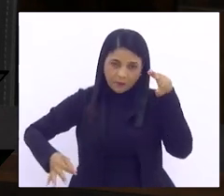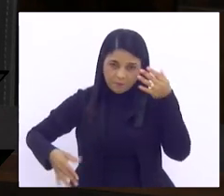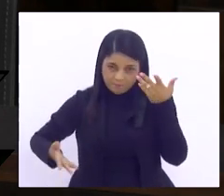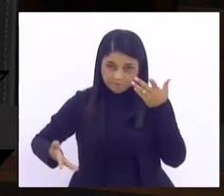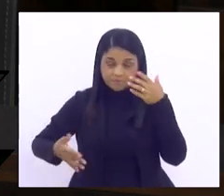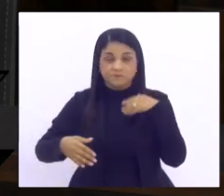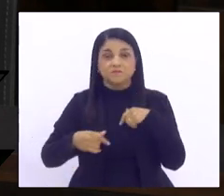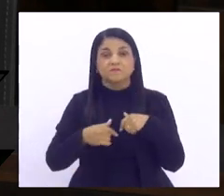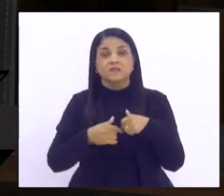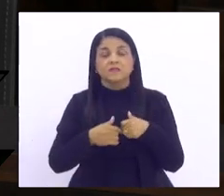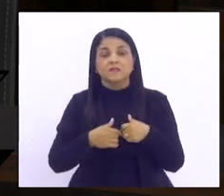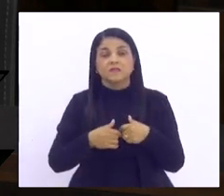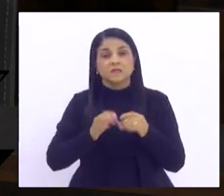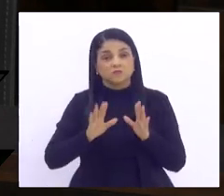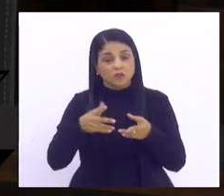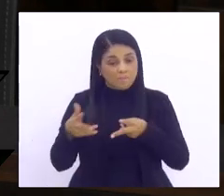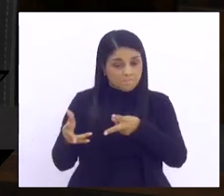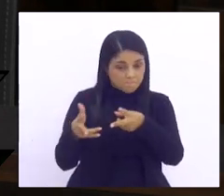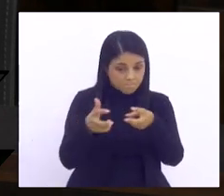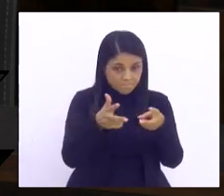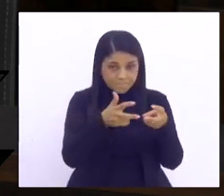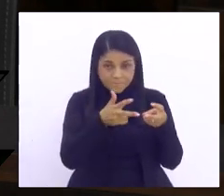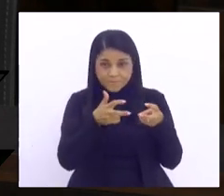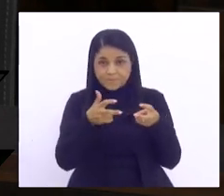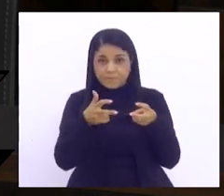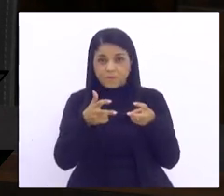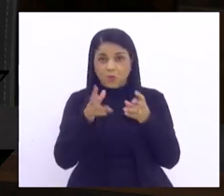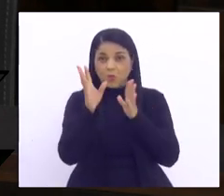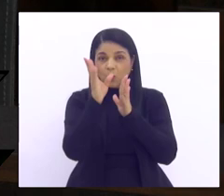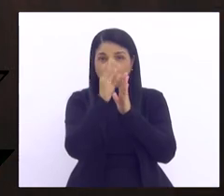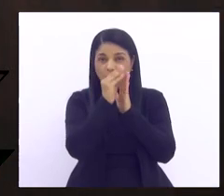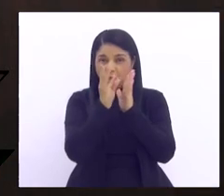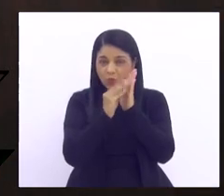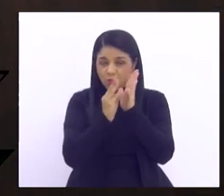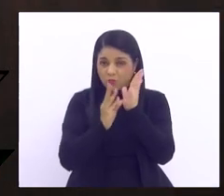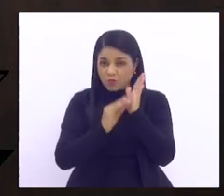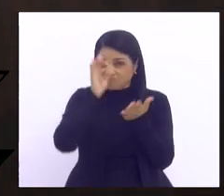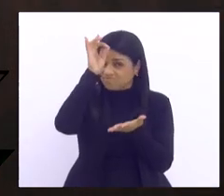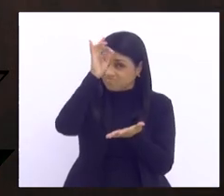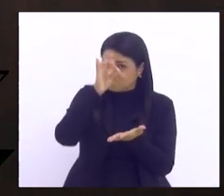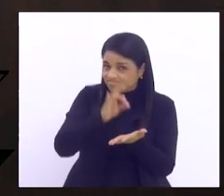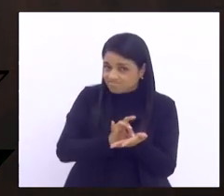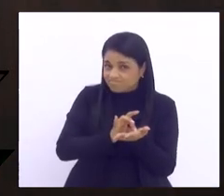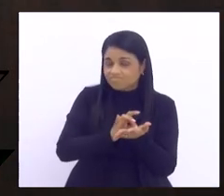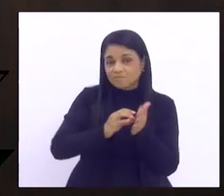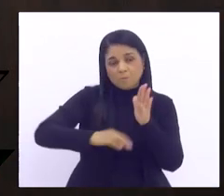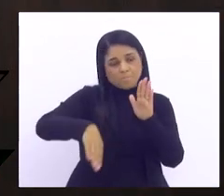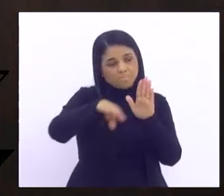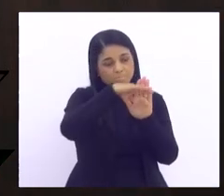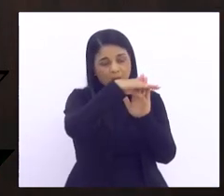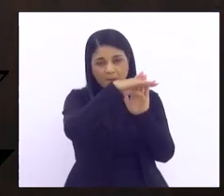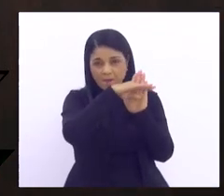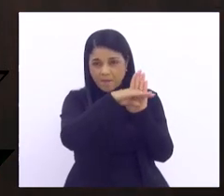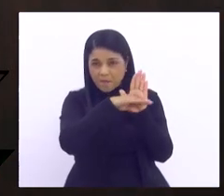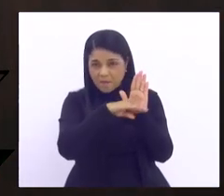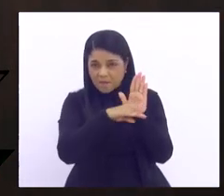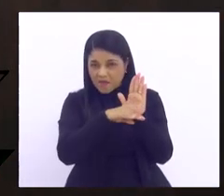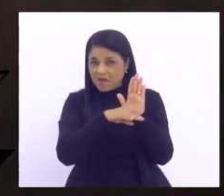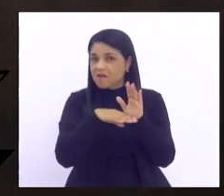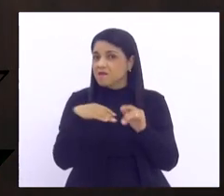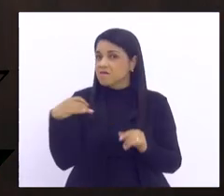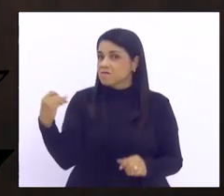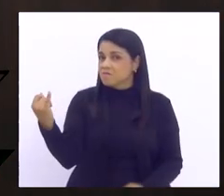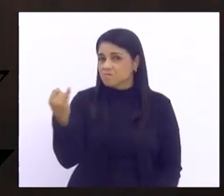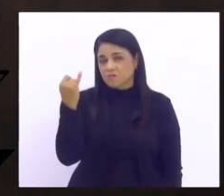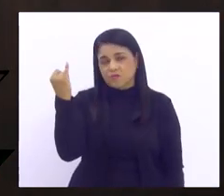Então, de cara, nós já vemos aqui que o conteúdo real desses preceitos, que são preceitos